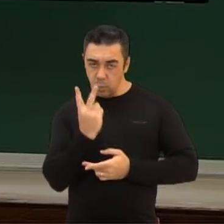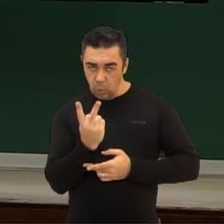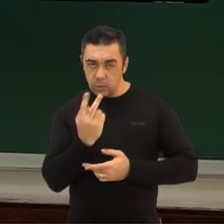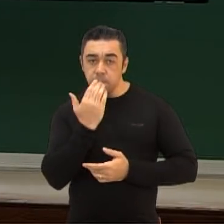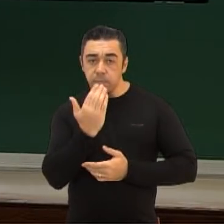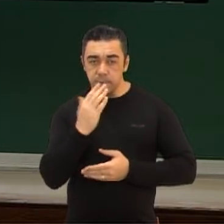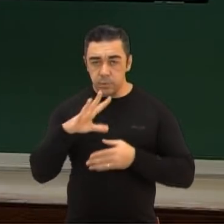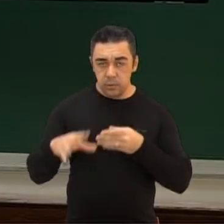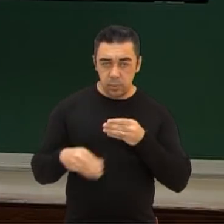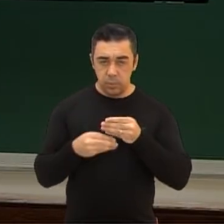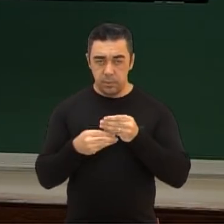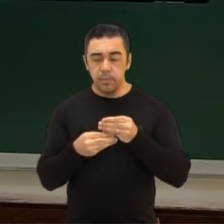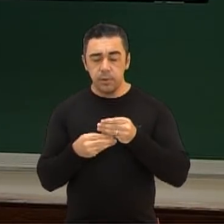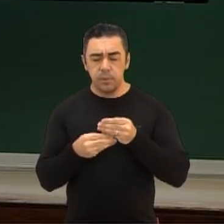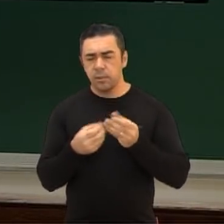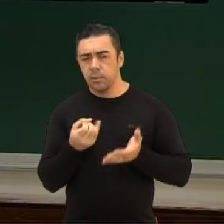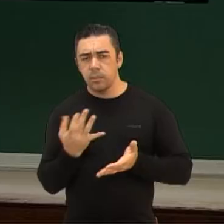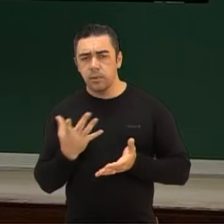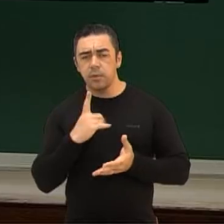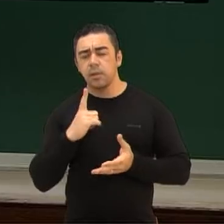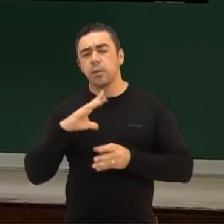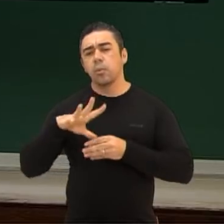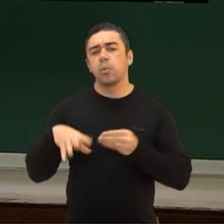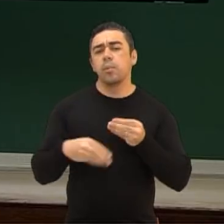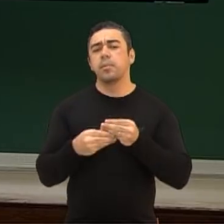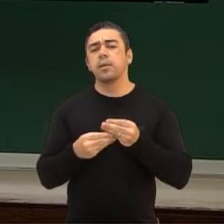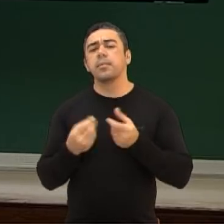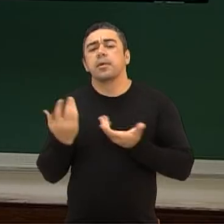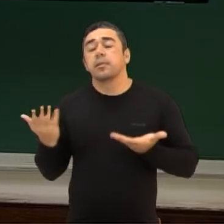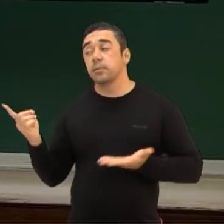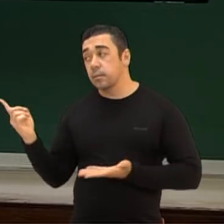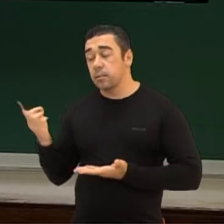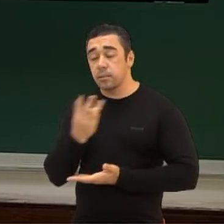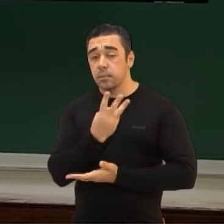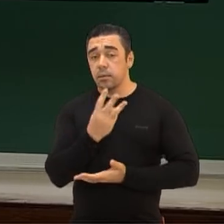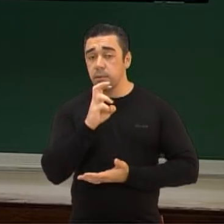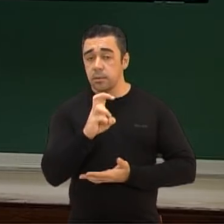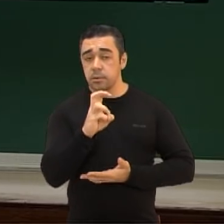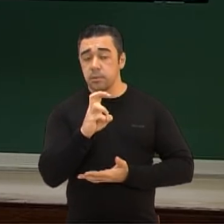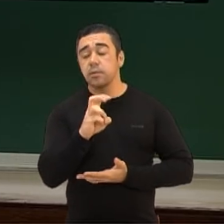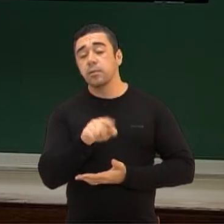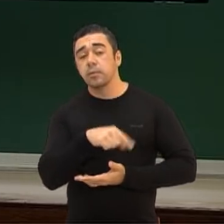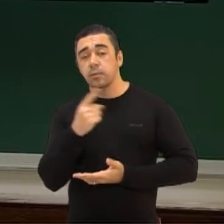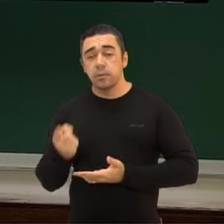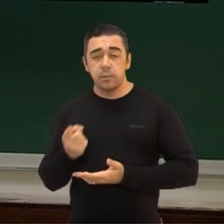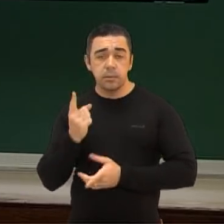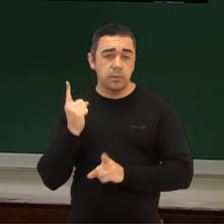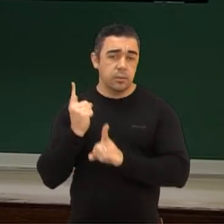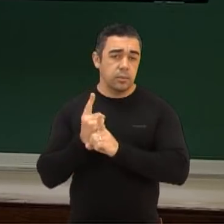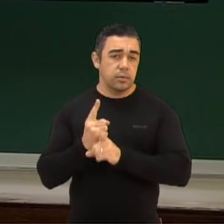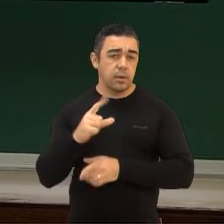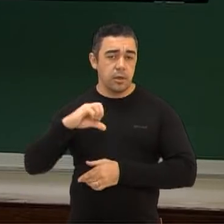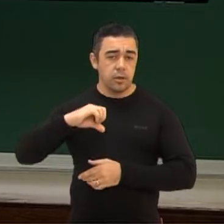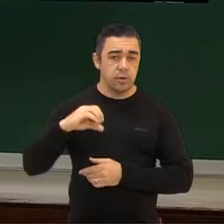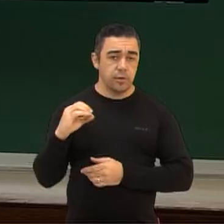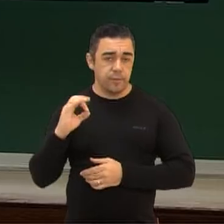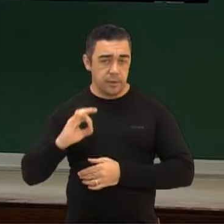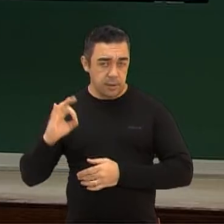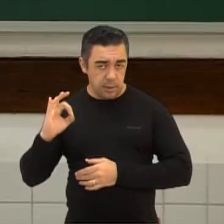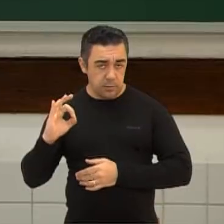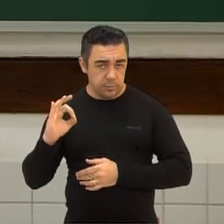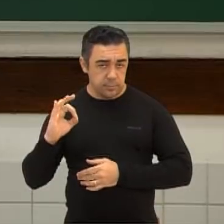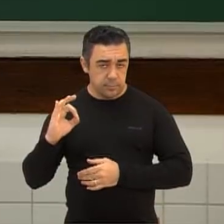o complementar. Quem que complementa esse ângulo de 35 graus para nós obtermos 90